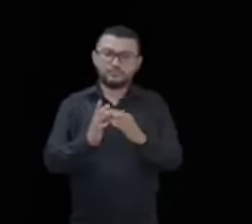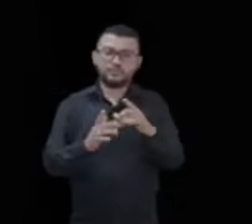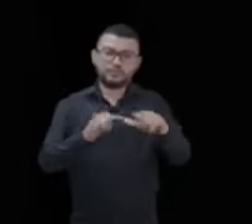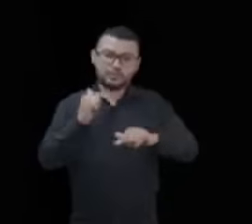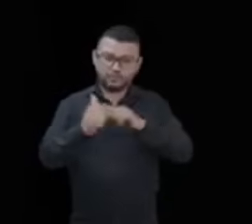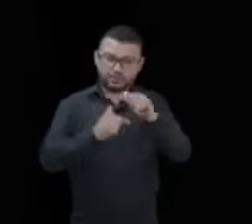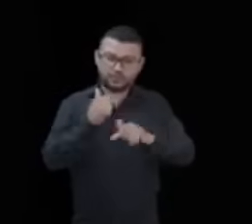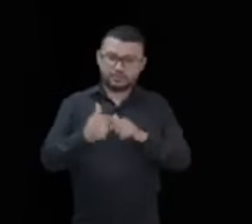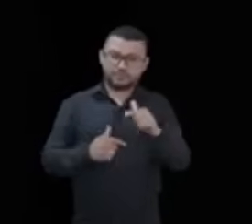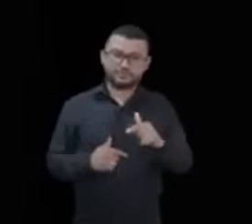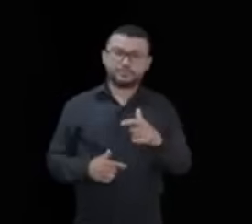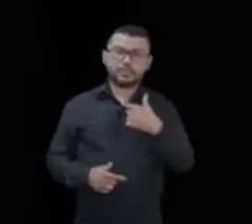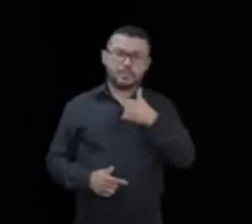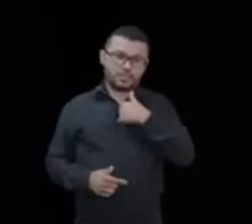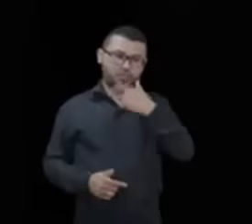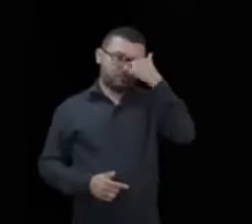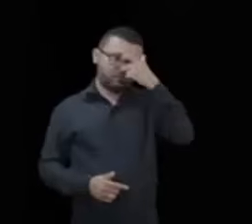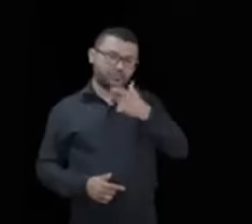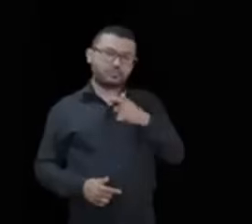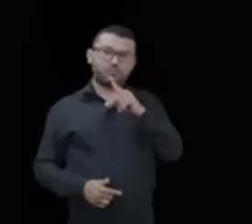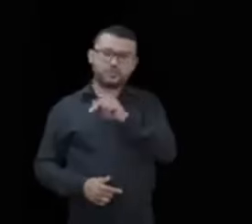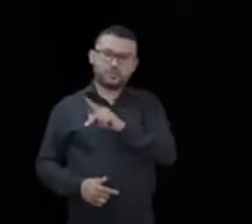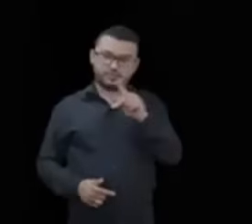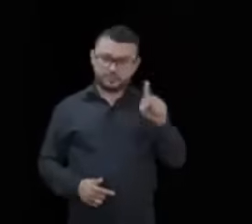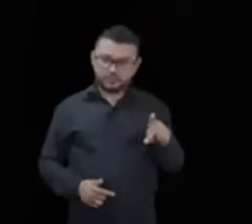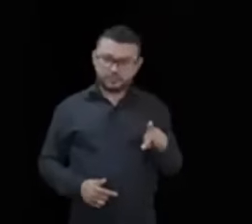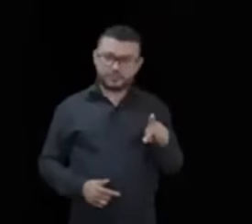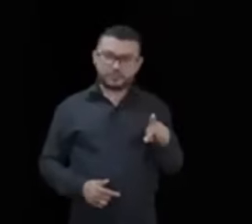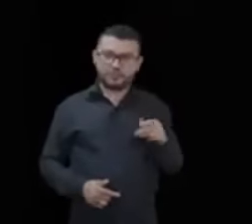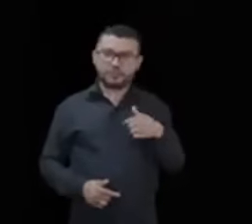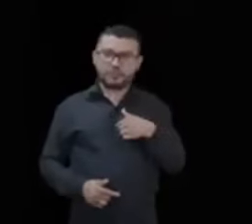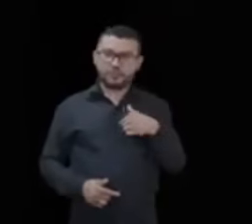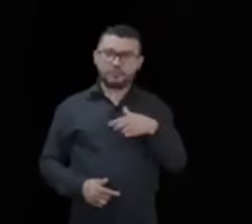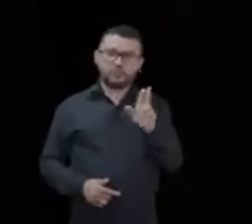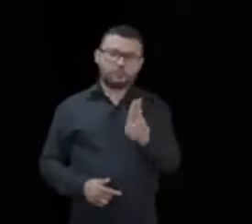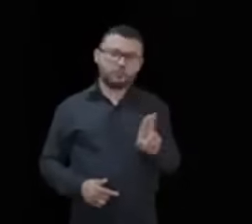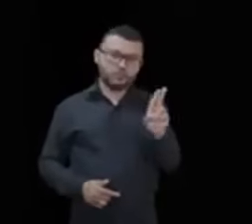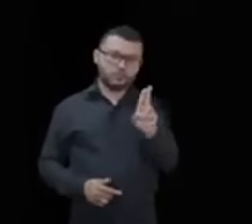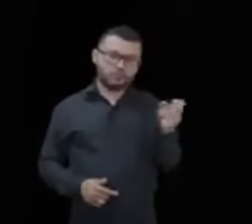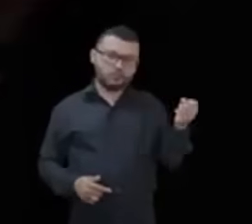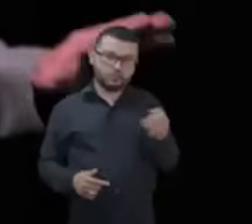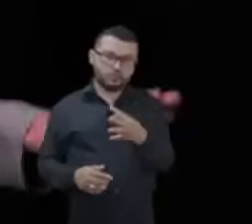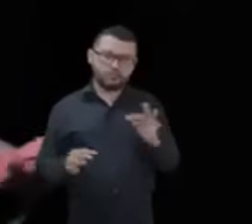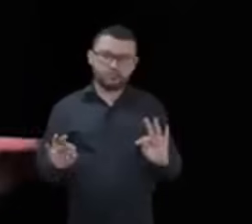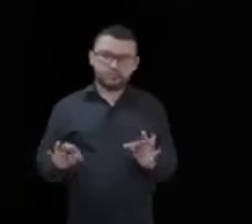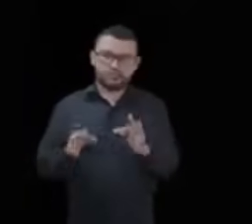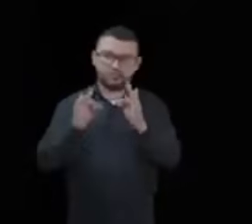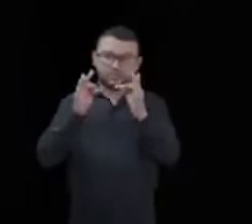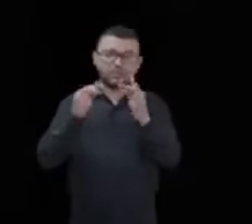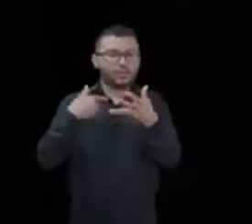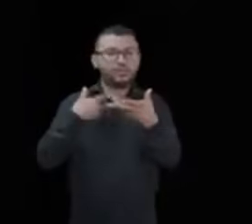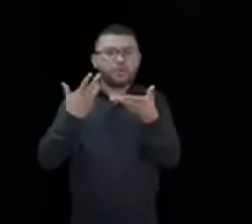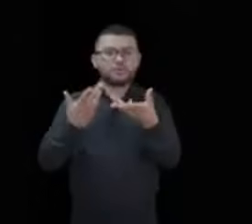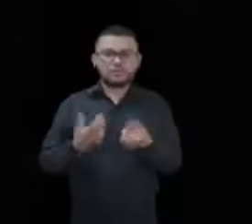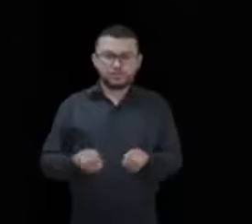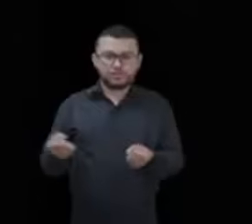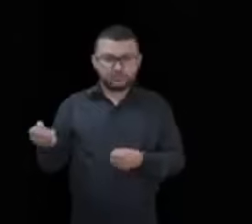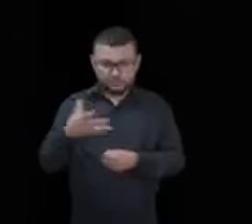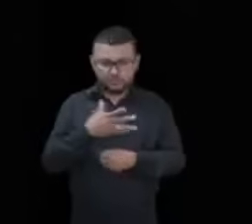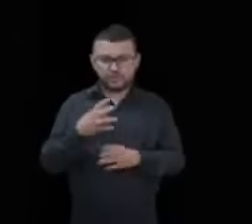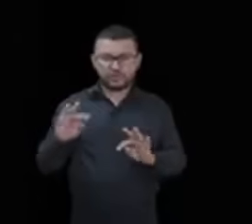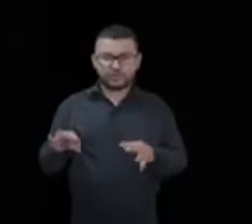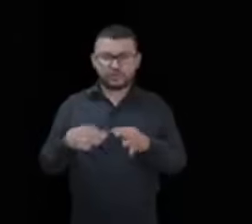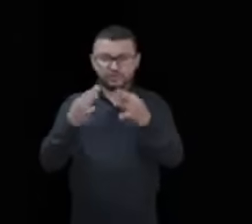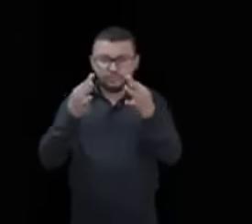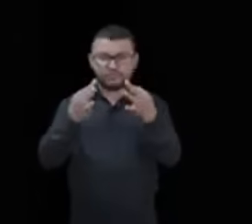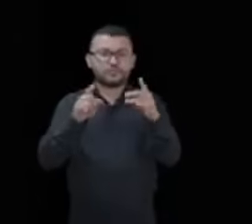vocês que eu sou professor, que eu utilizo as novas tecnologias, que eu sou favorável às novas tecnologias, que eu